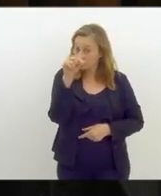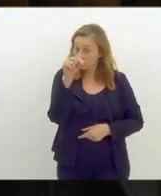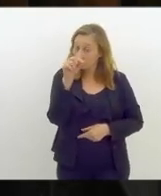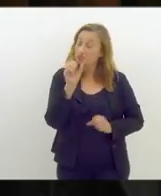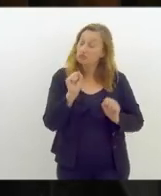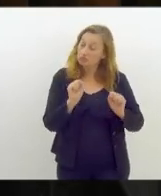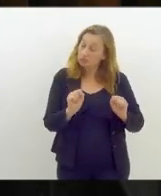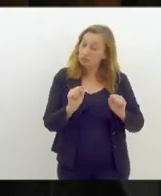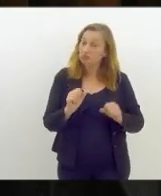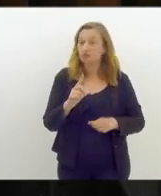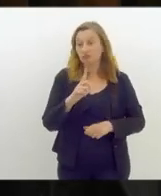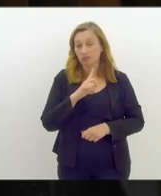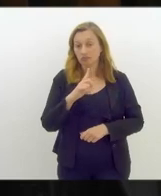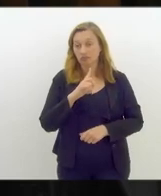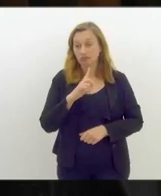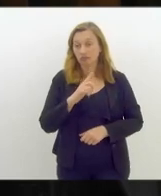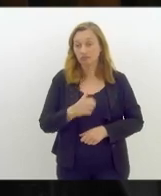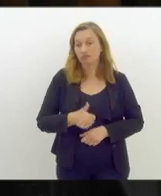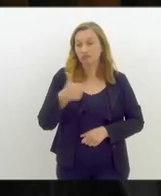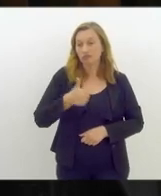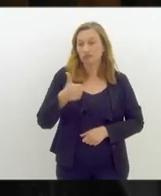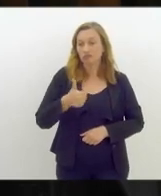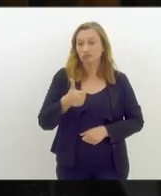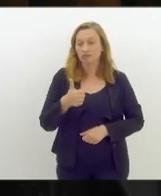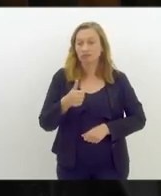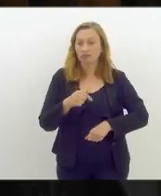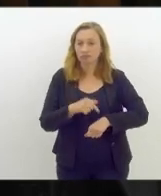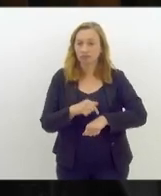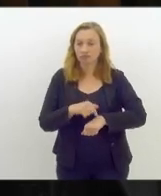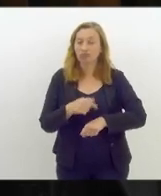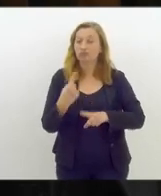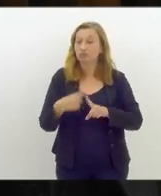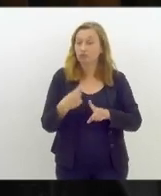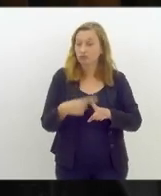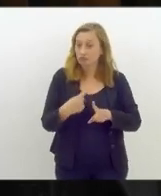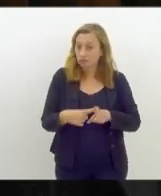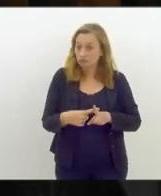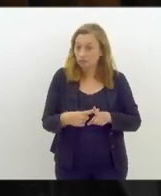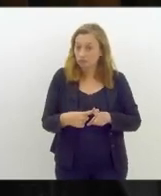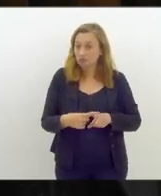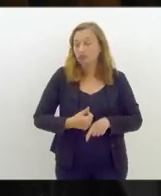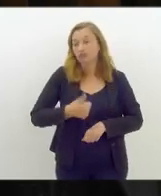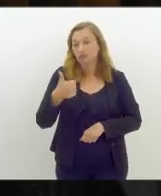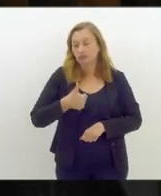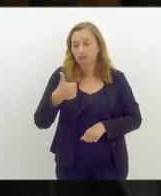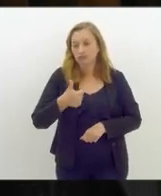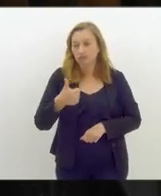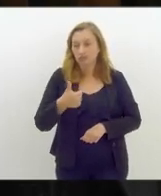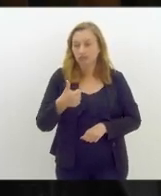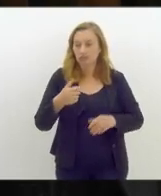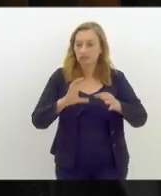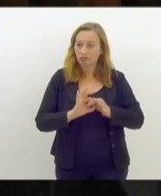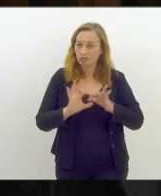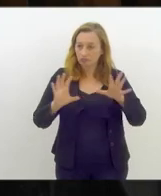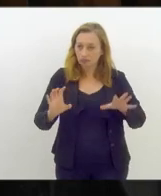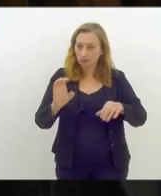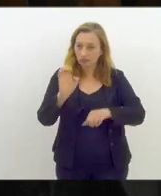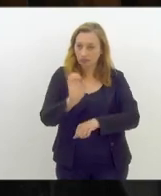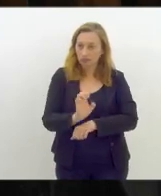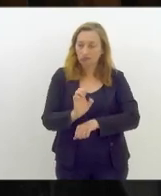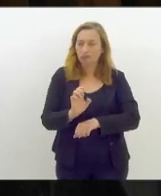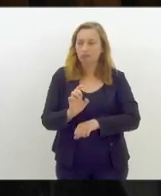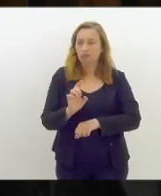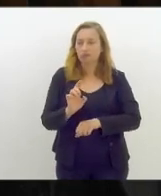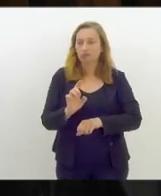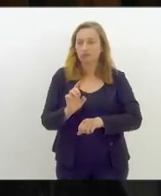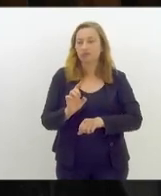ter tido em primeiro turno. Porque, em primeiro, a democracia e as suas